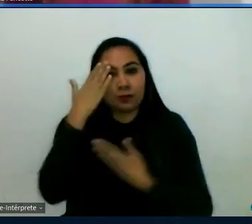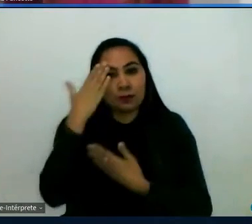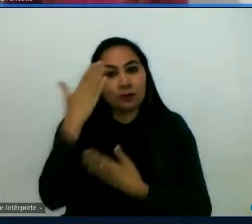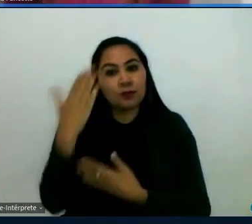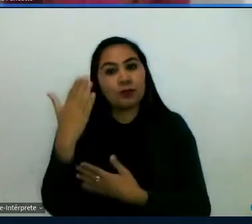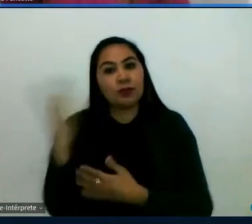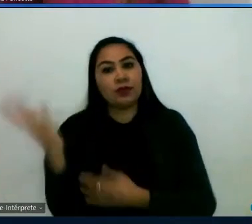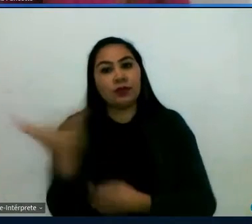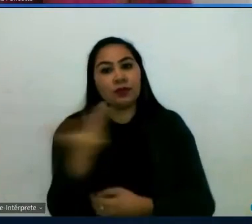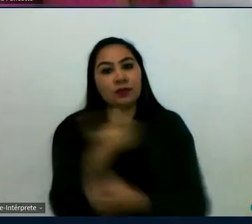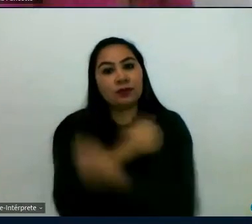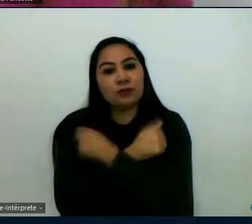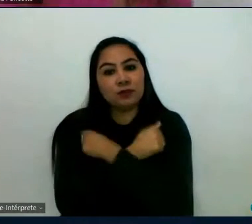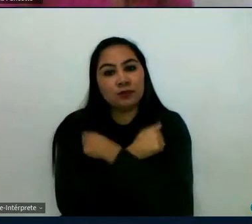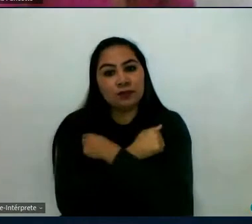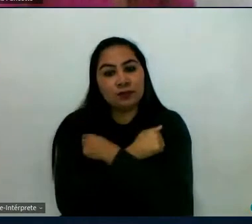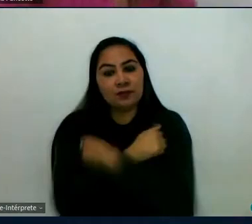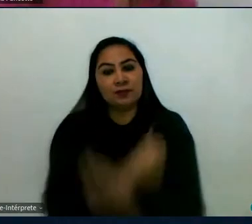todos.